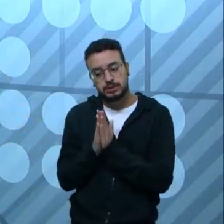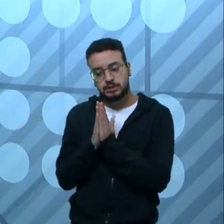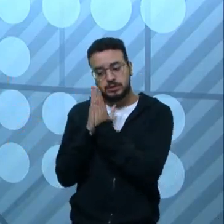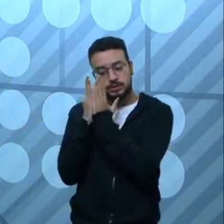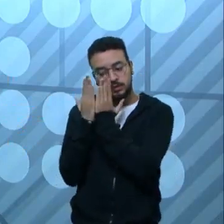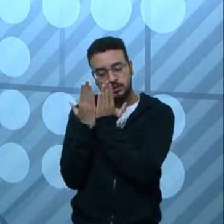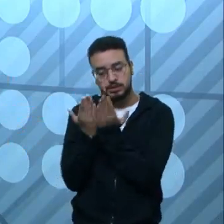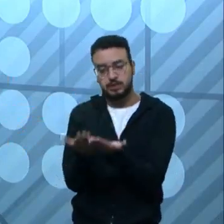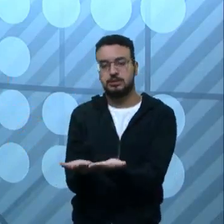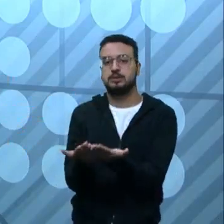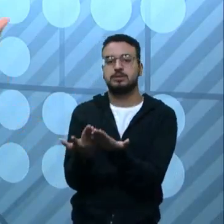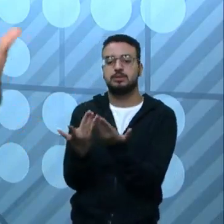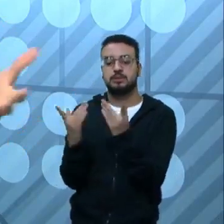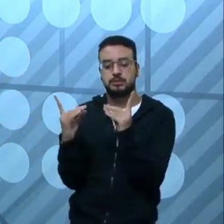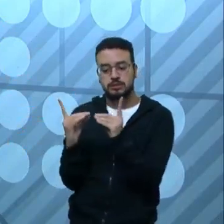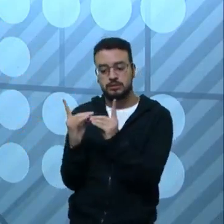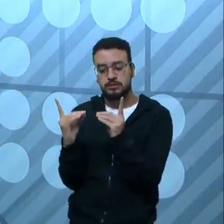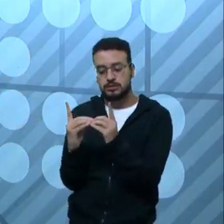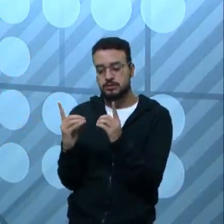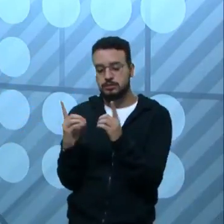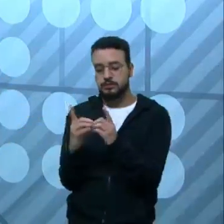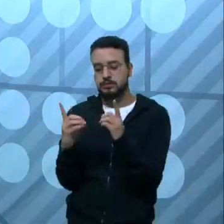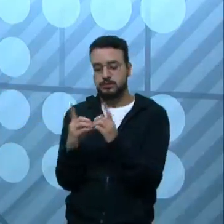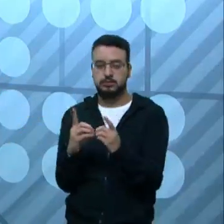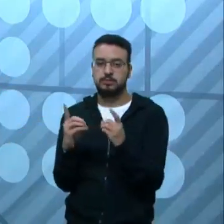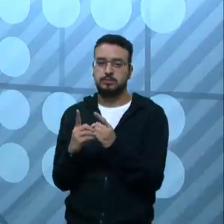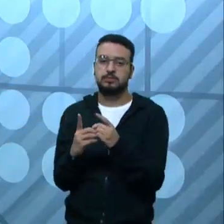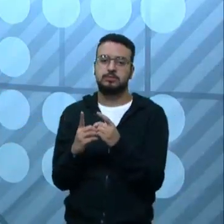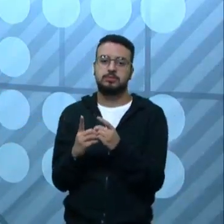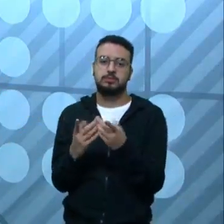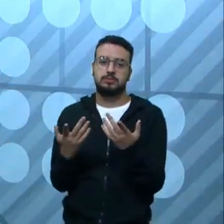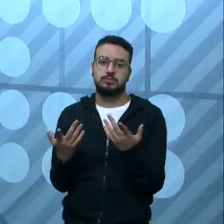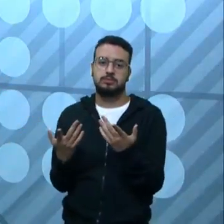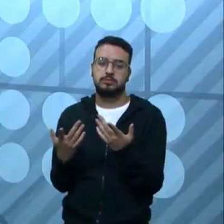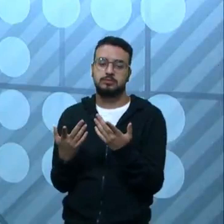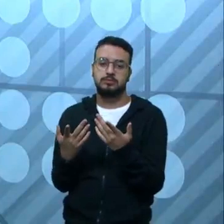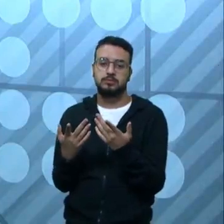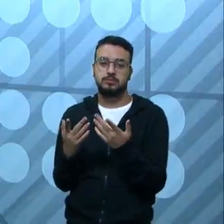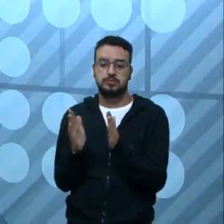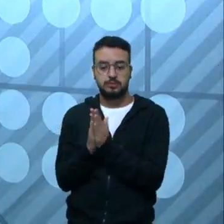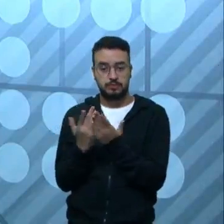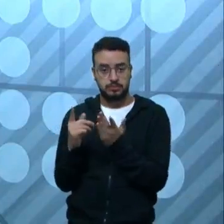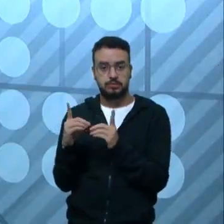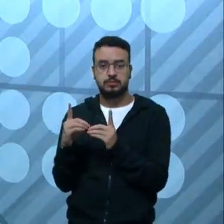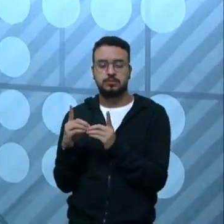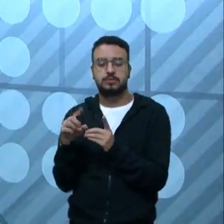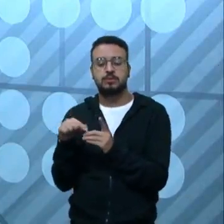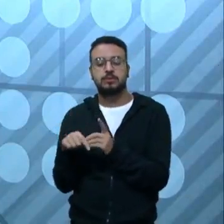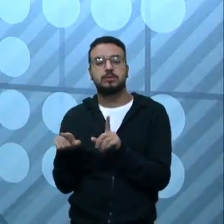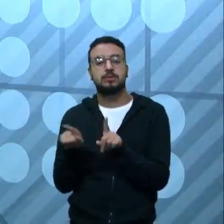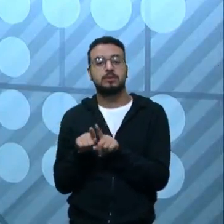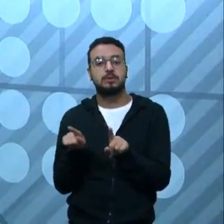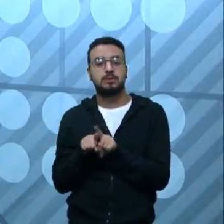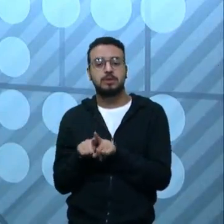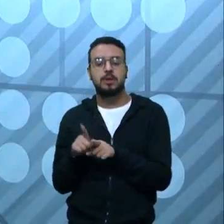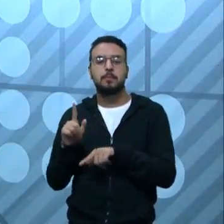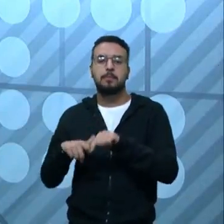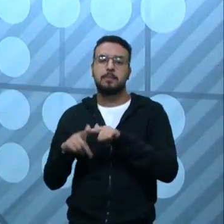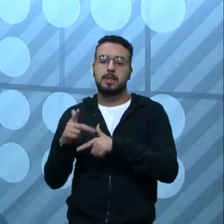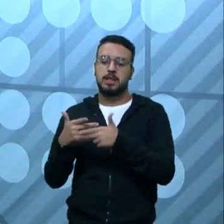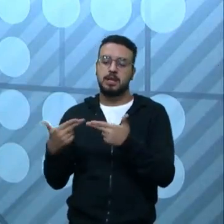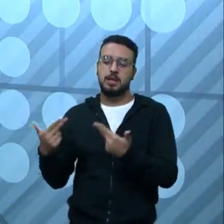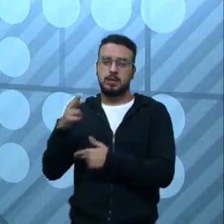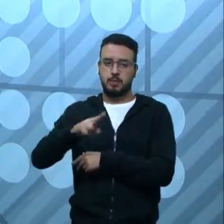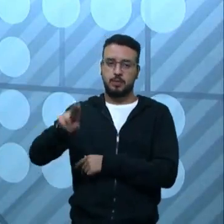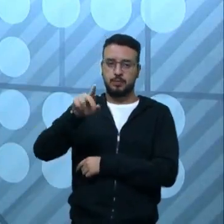para a confecção de provas, enfim, de questões. Mas também o livro conta e o material disponibilizado para vocês